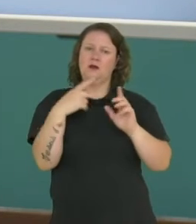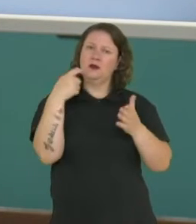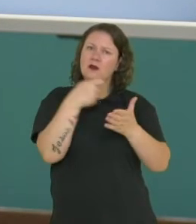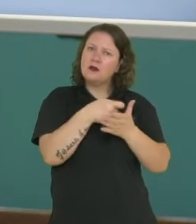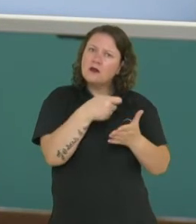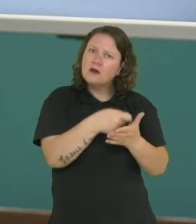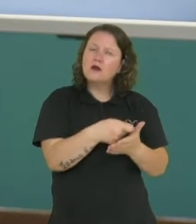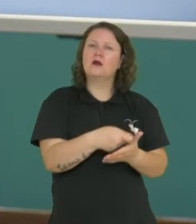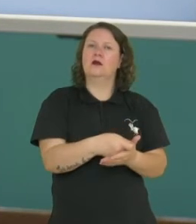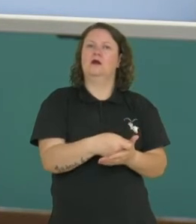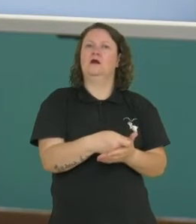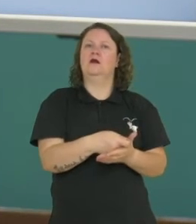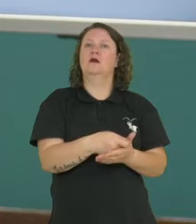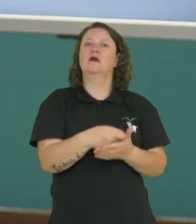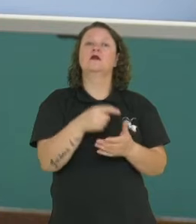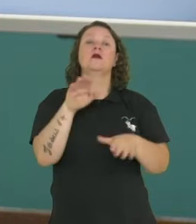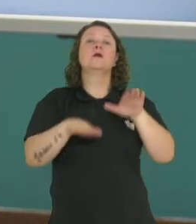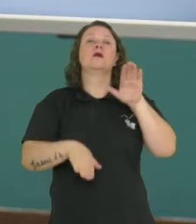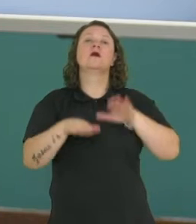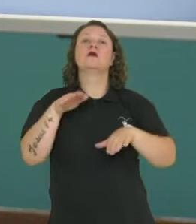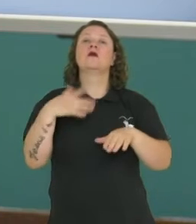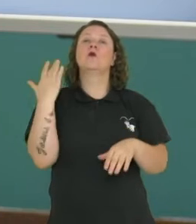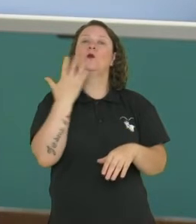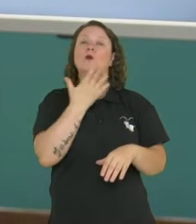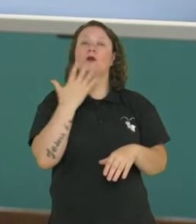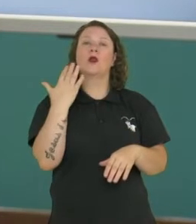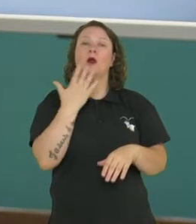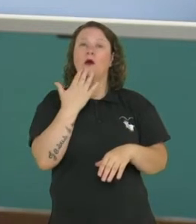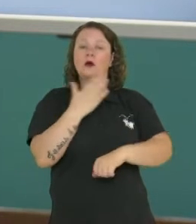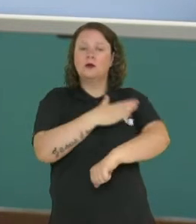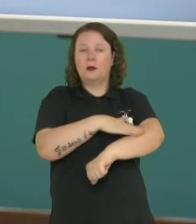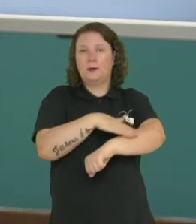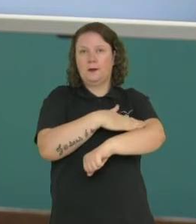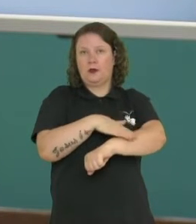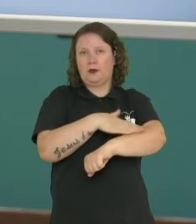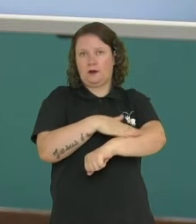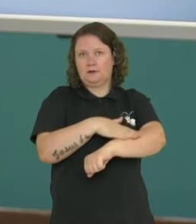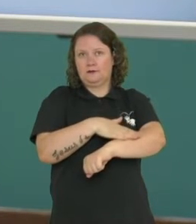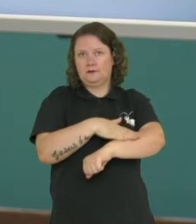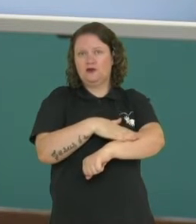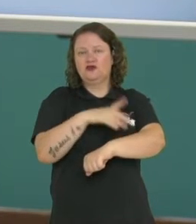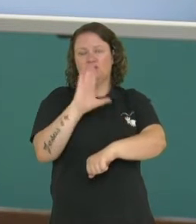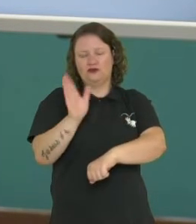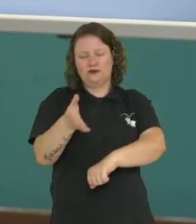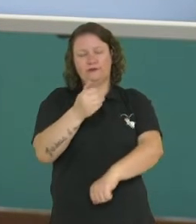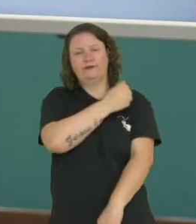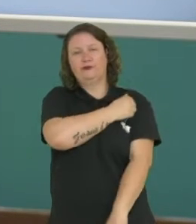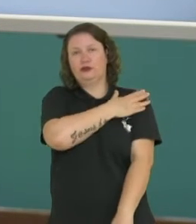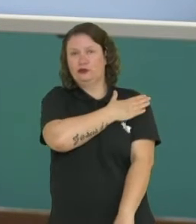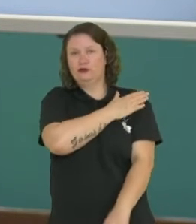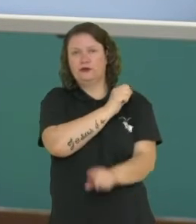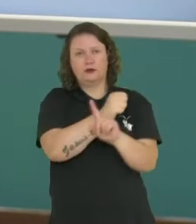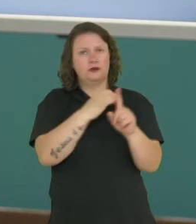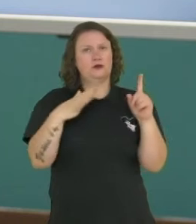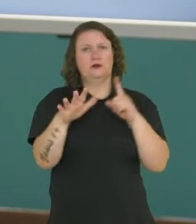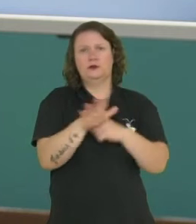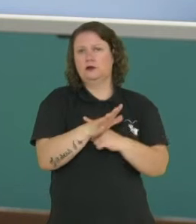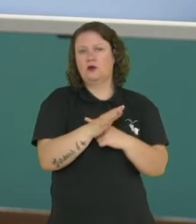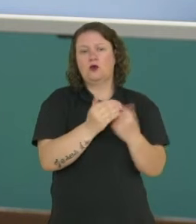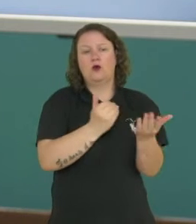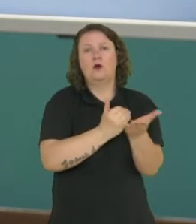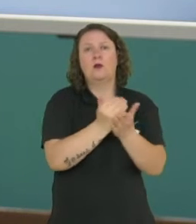pele, oficializando assim em lei, né, o preconceito que já existia na sociedade desde o